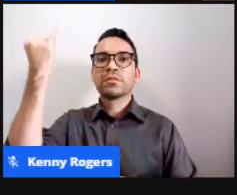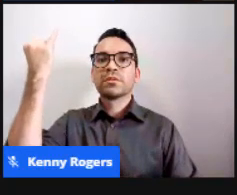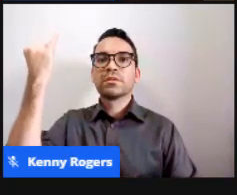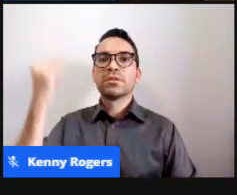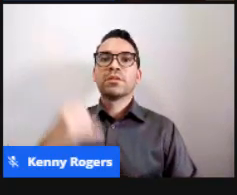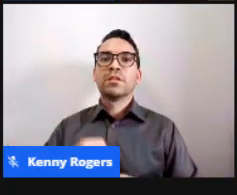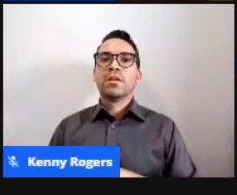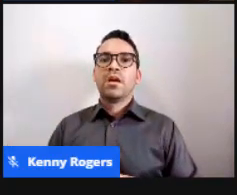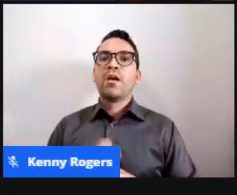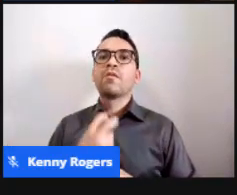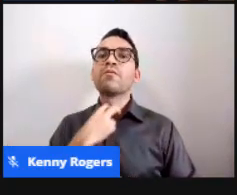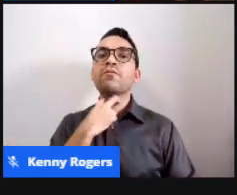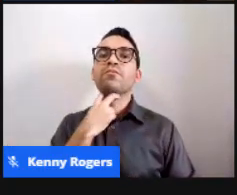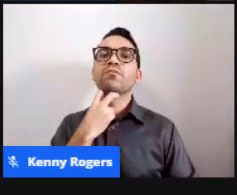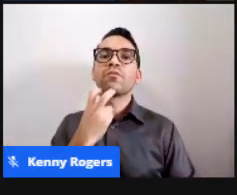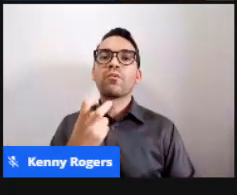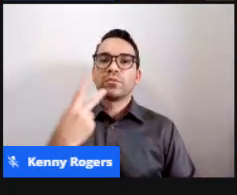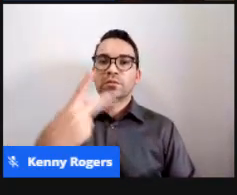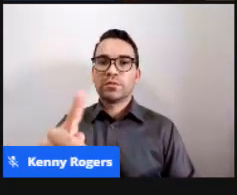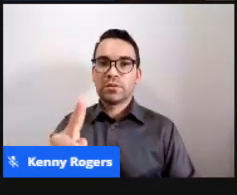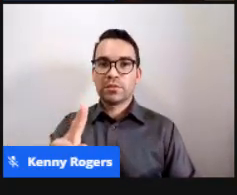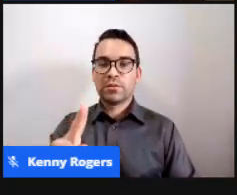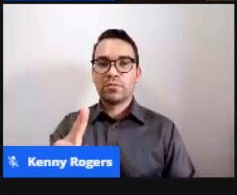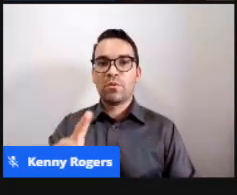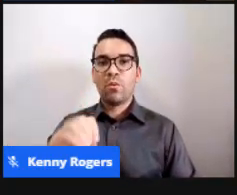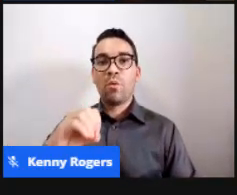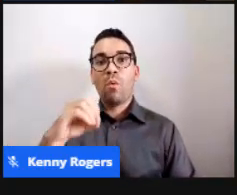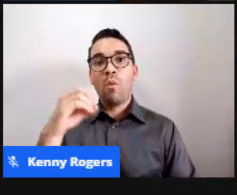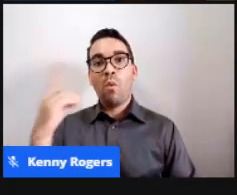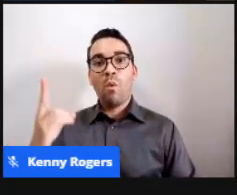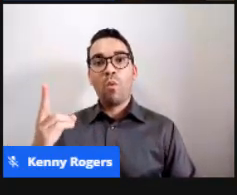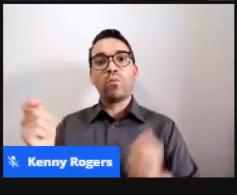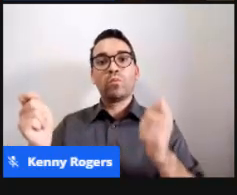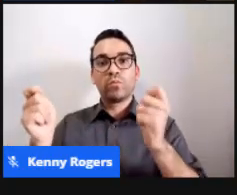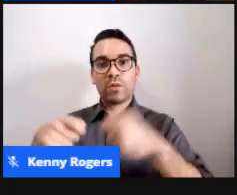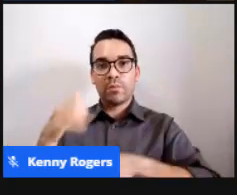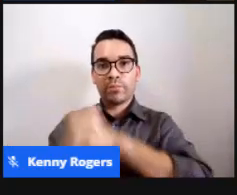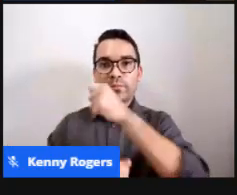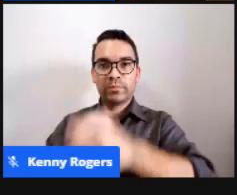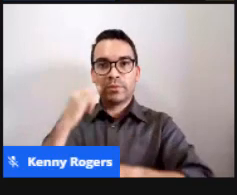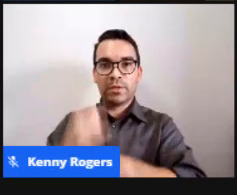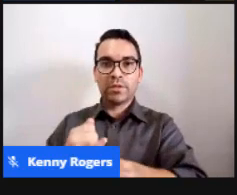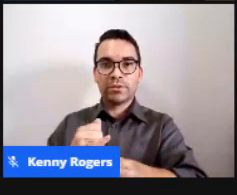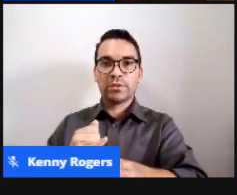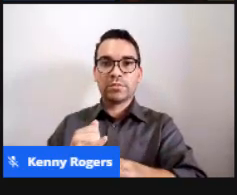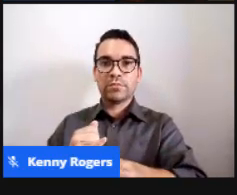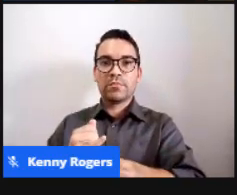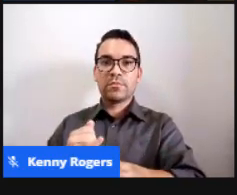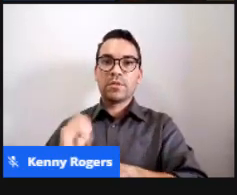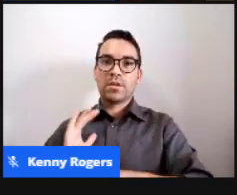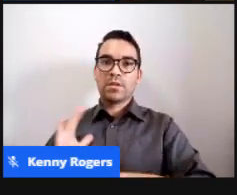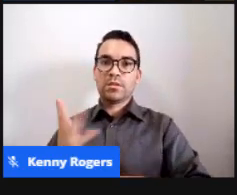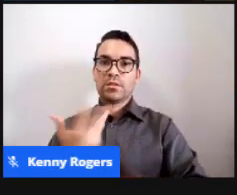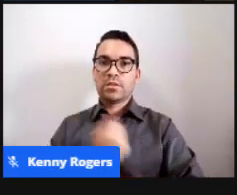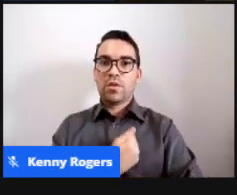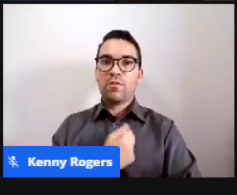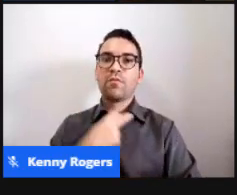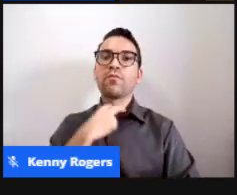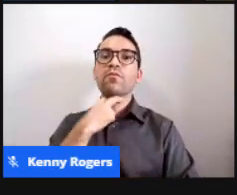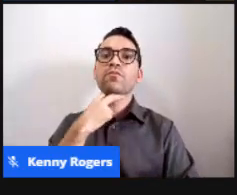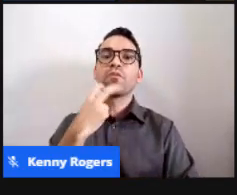orientando. Ou faz um podcast que está na moda aí, né? Um áudiozinho, né? De 2 minutos, que eu sei que essa meninada